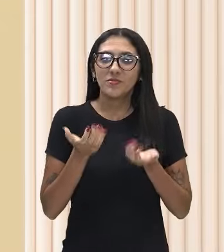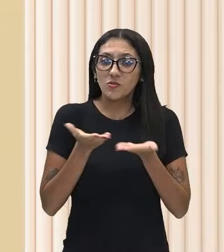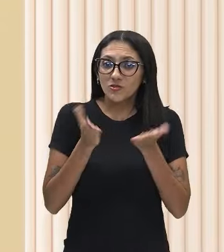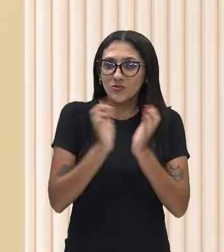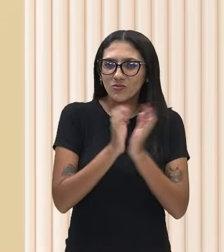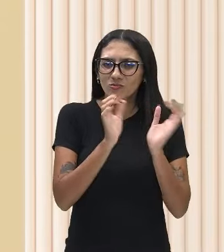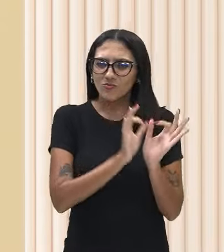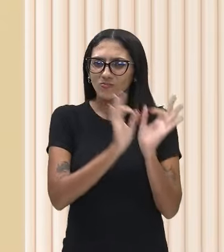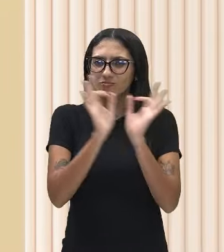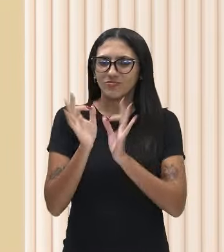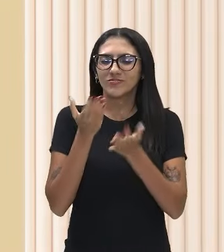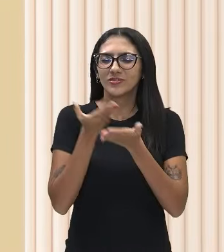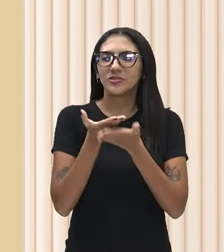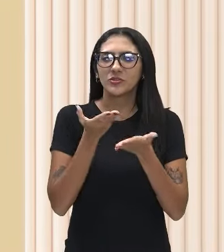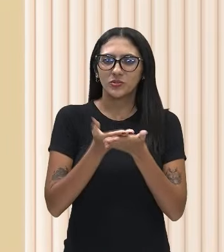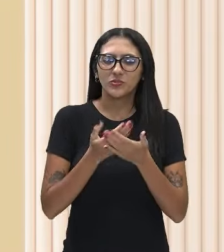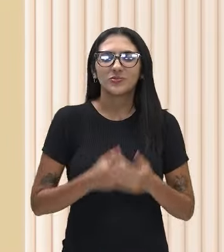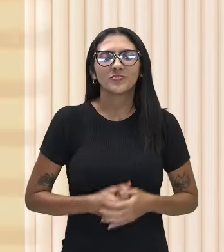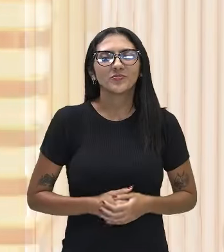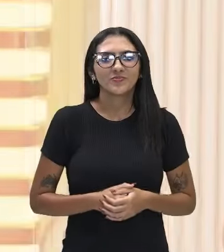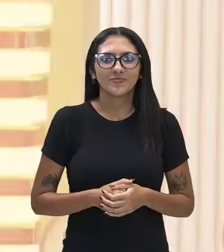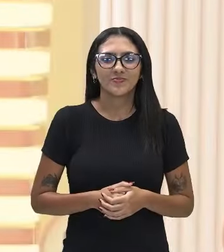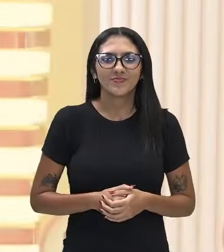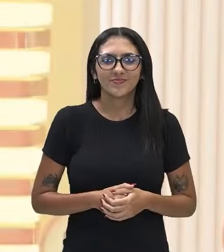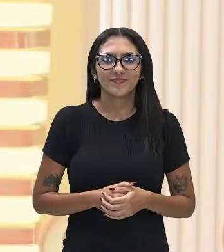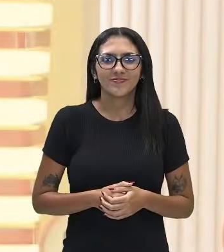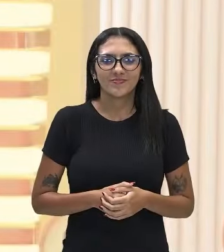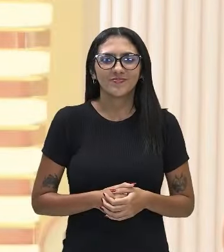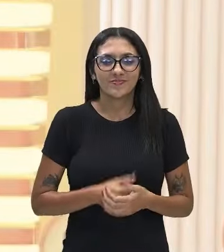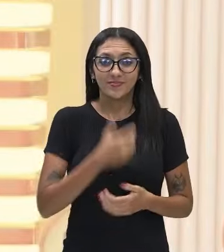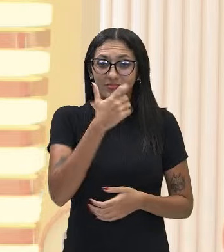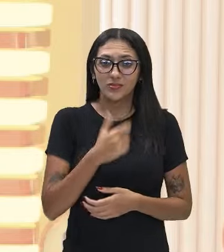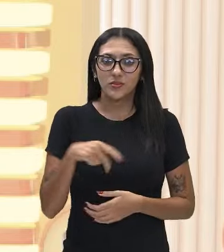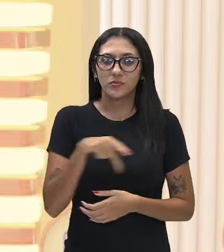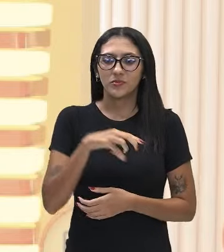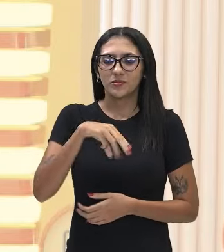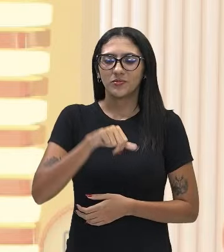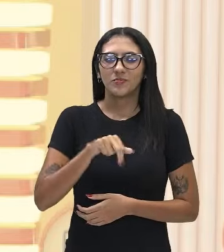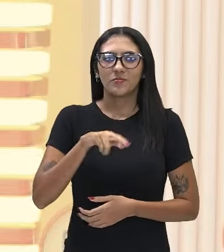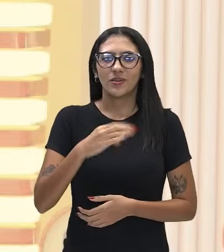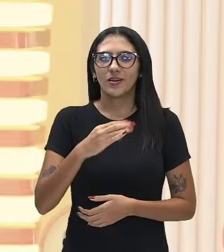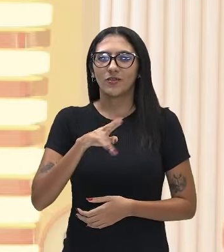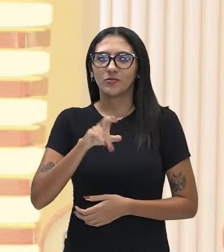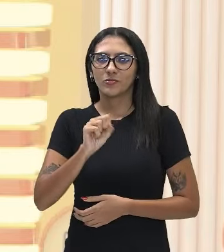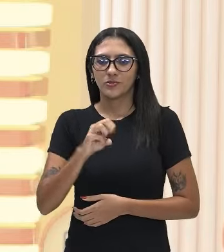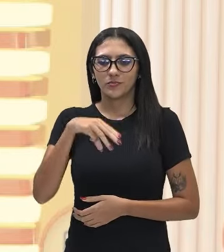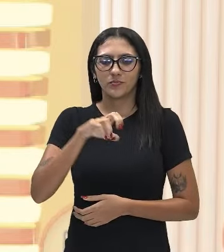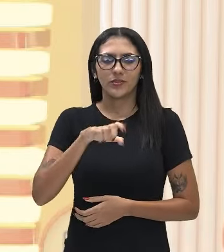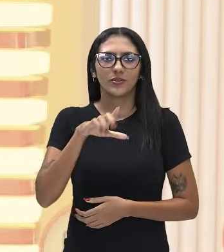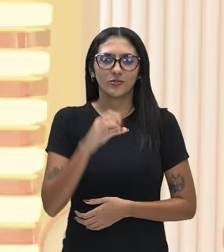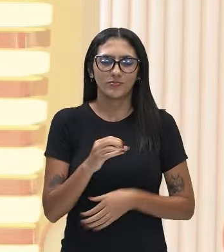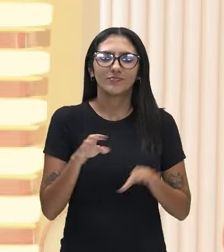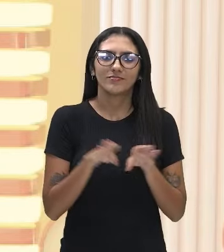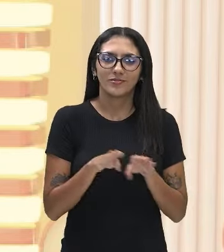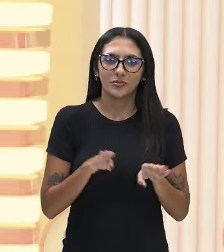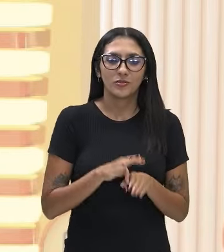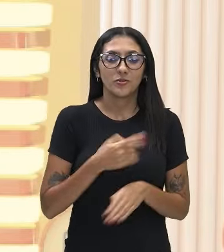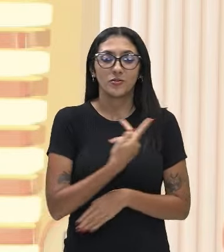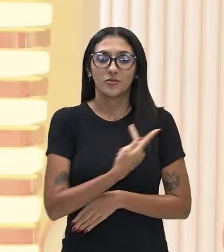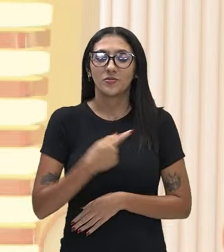vocês nesta jornada pelo empreendedorismo. E eu sou o professor Marcos Melo, né? Vou também aí fazer